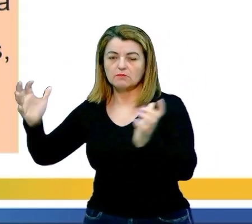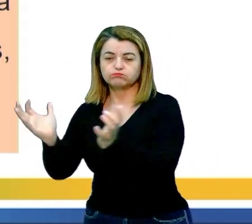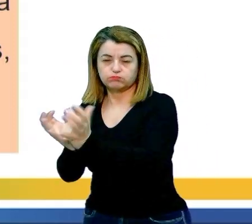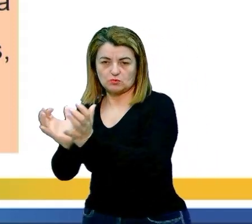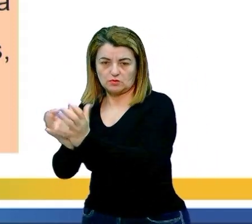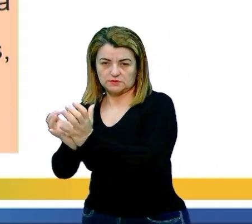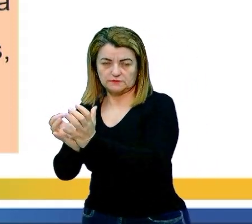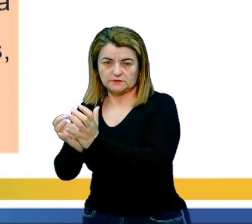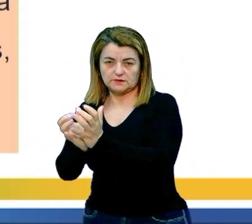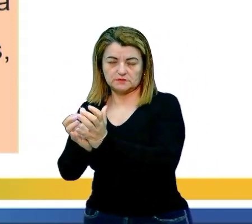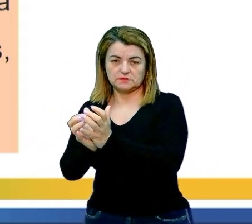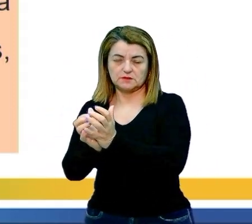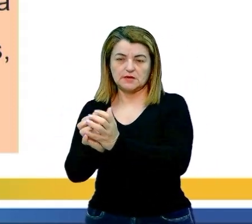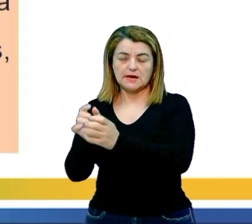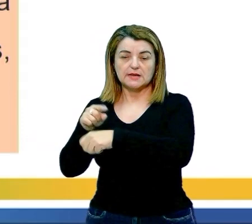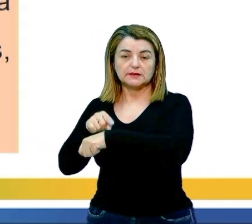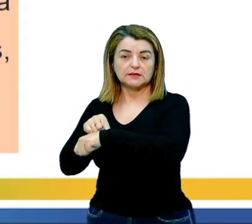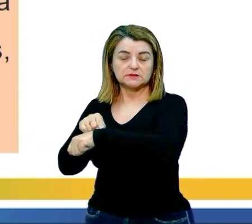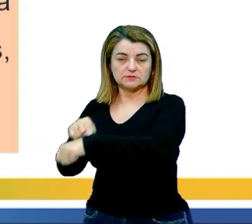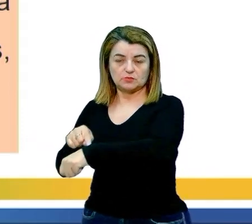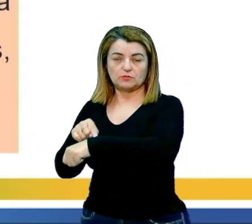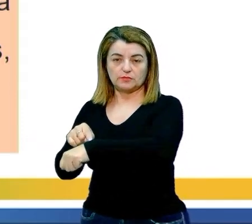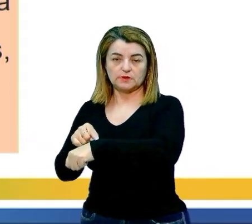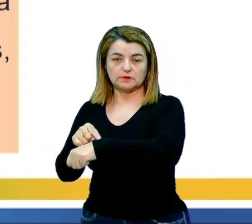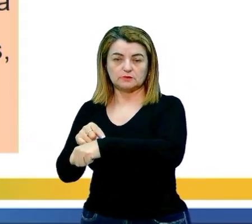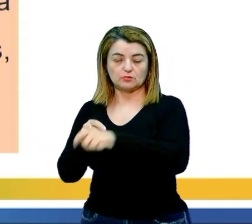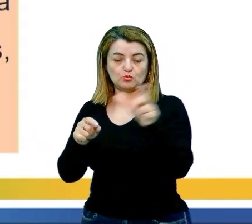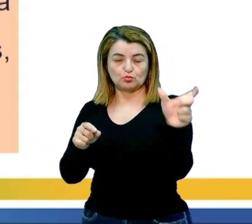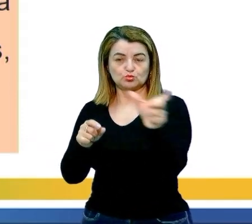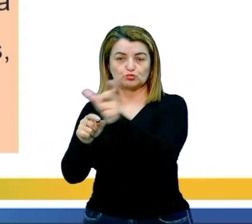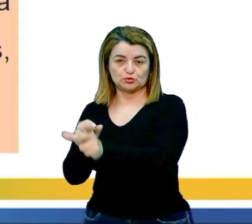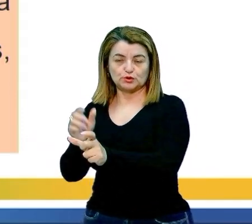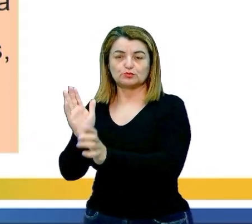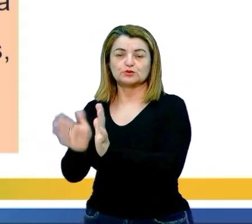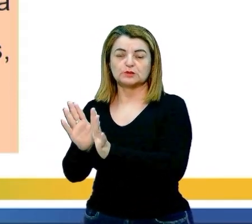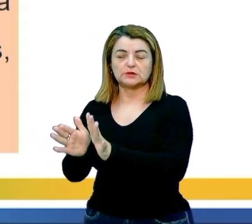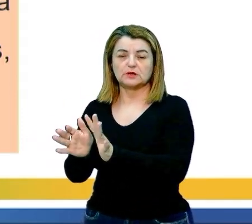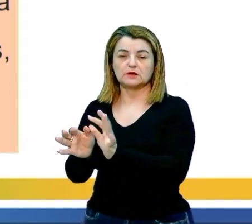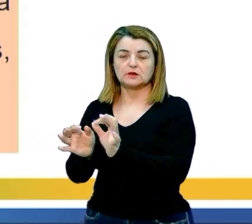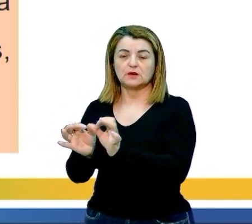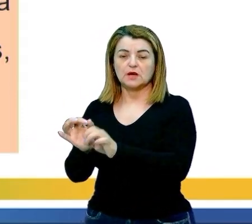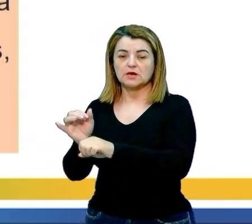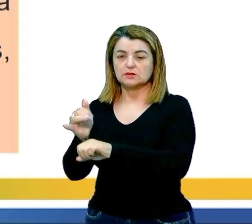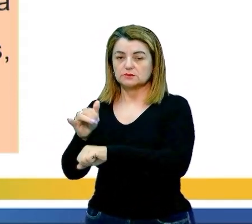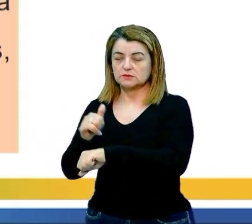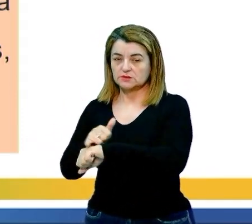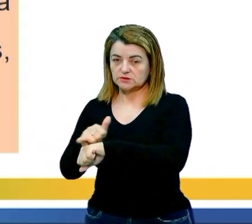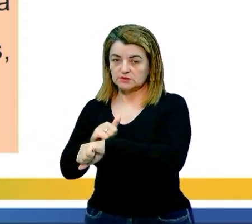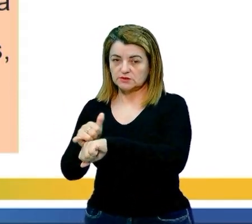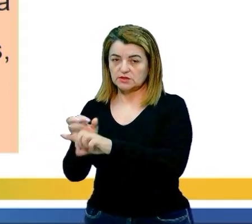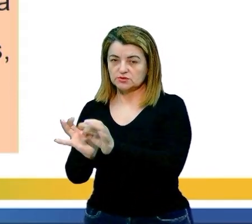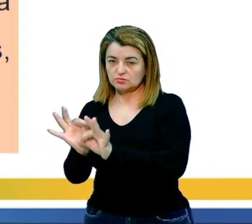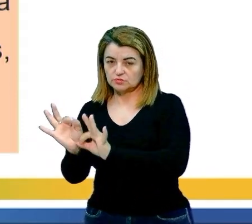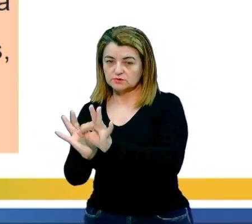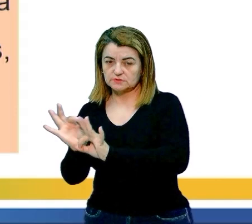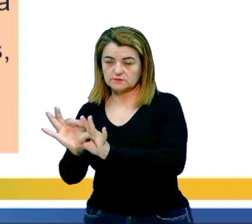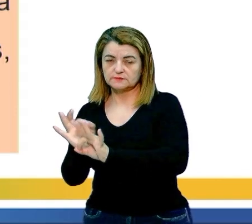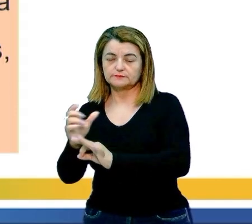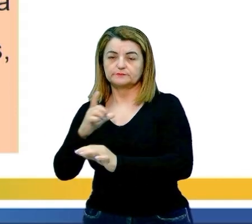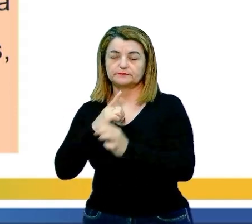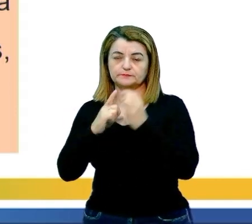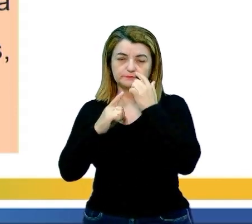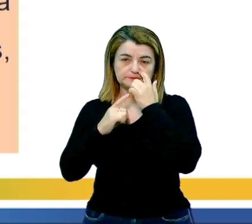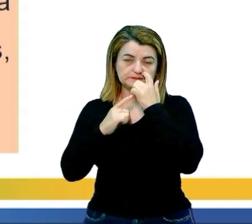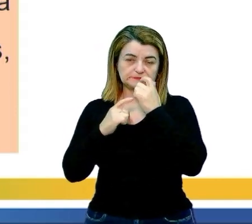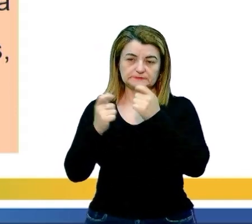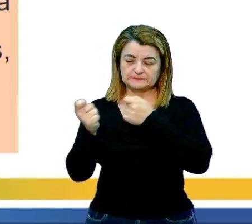Porque nesse momento o sujeito já está disciplinado e o controle se exerce sobre grandes grupos